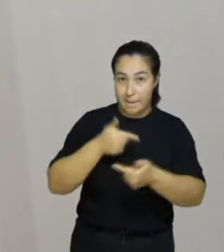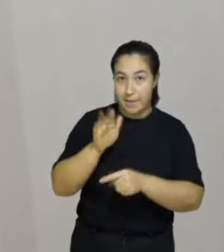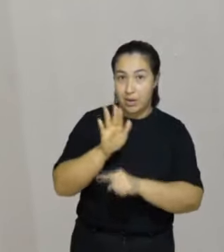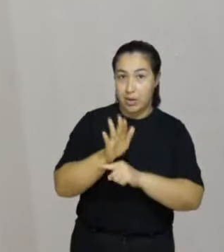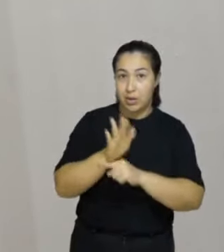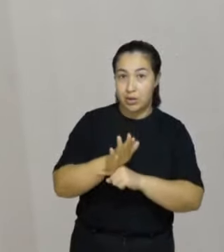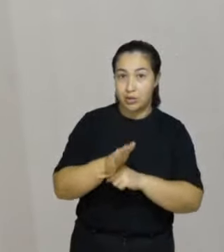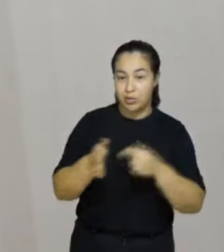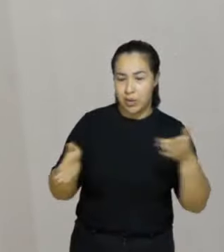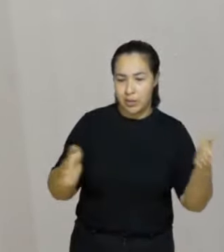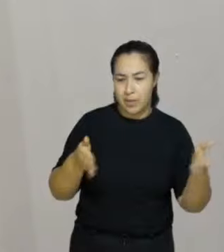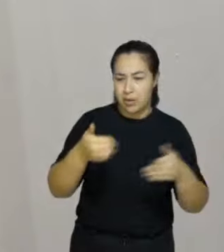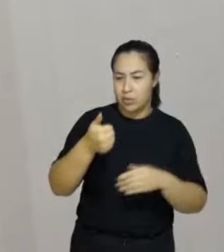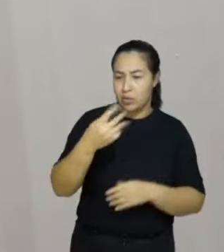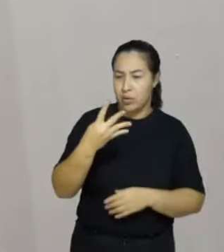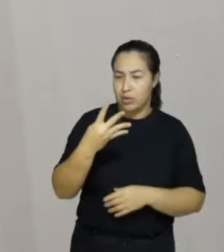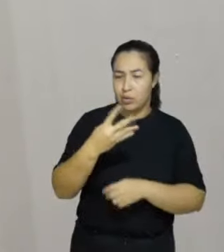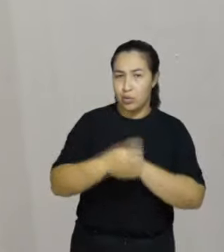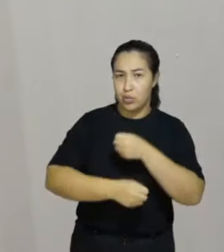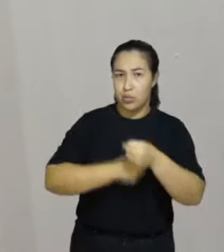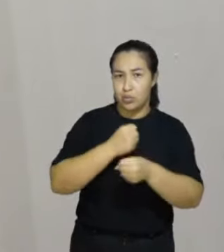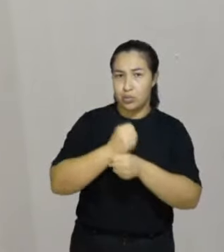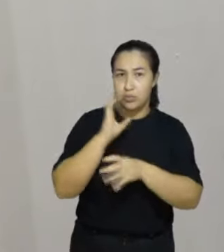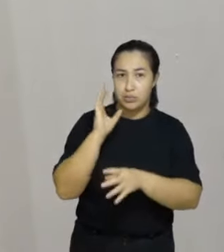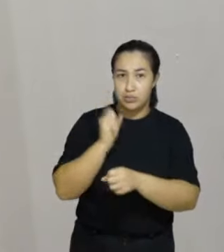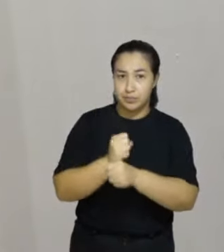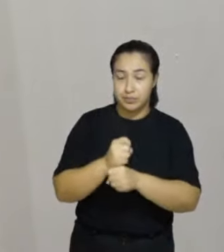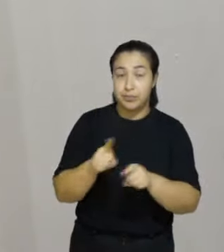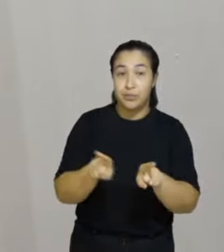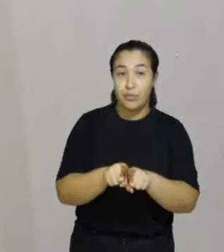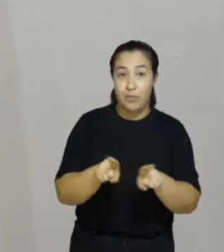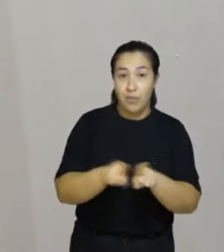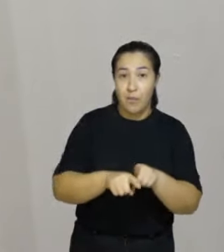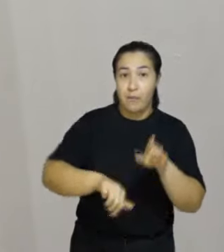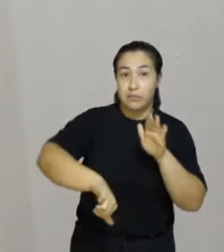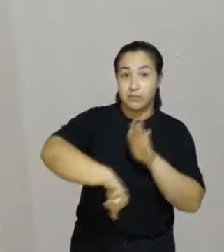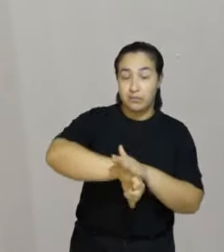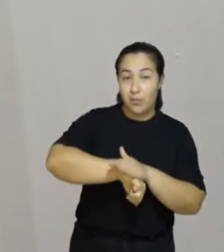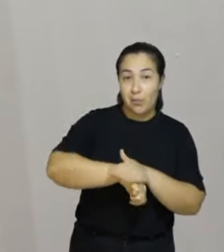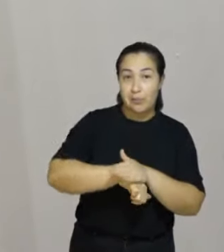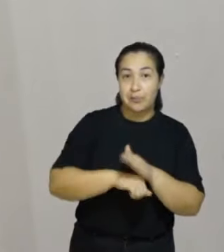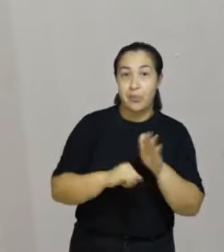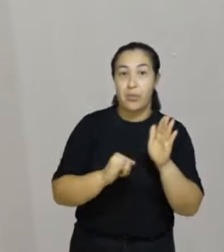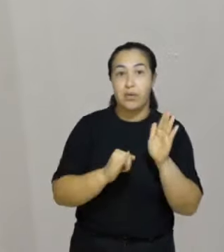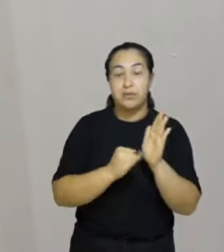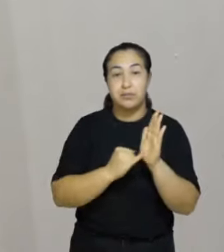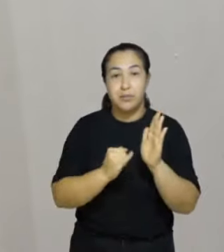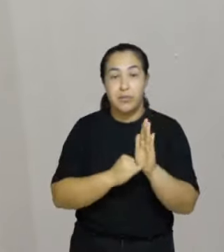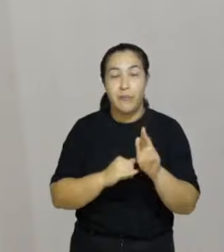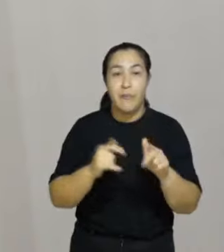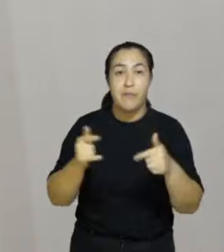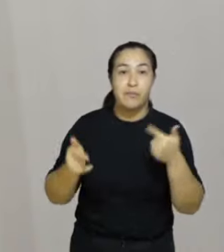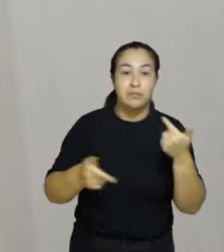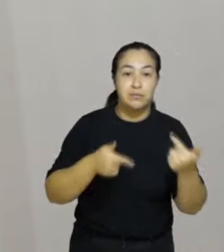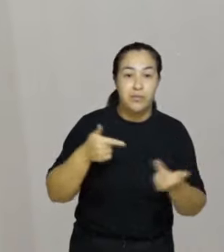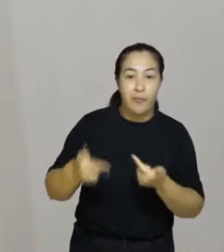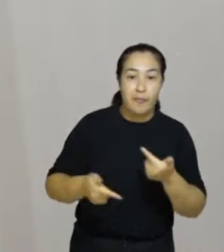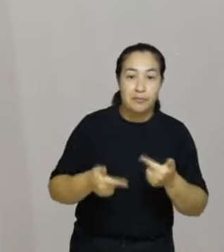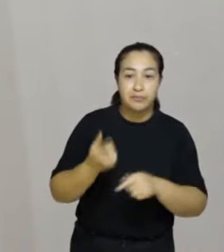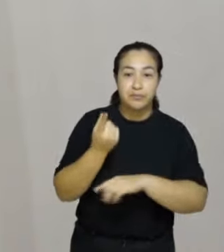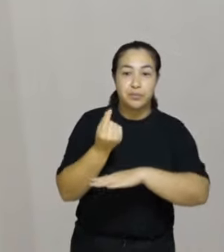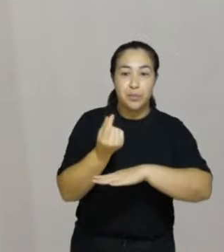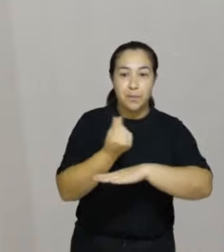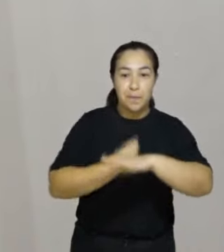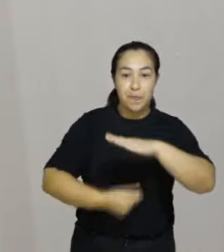2022, a primeira vara de crimes tributários, organização criminosa e lavagem de dinheiro determinou o bloqueio